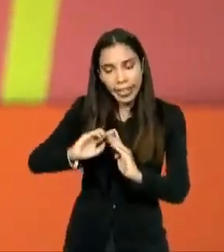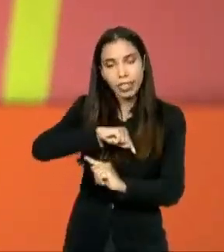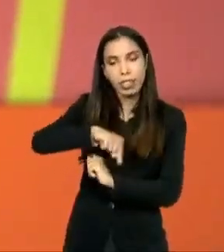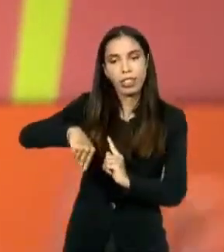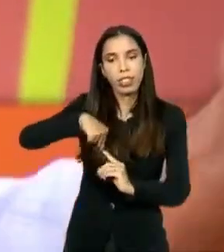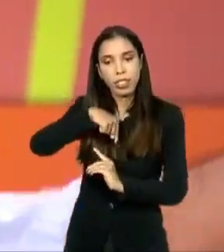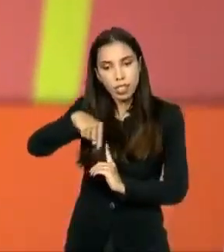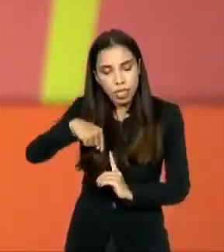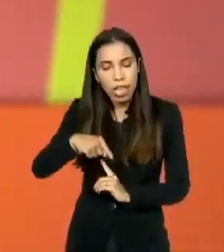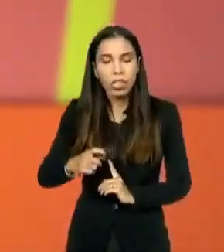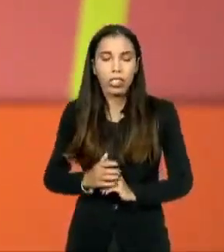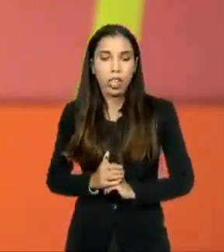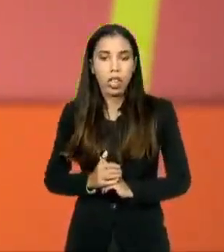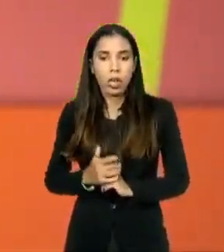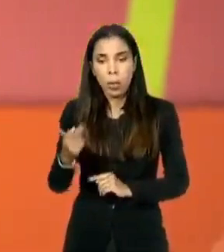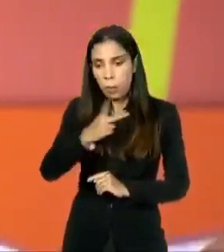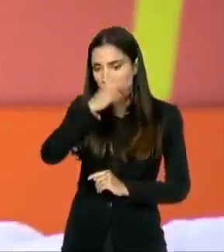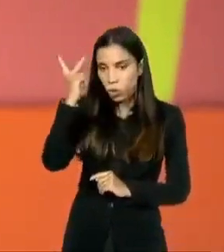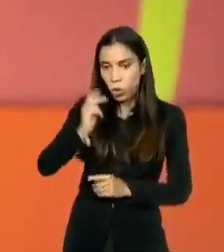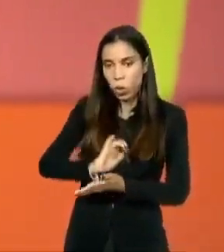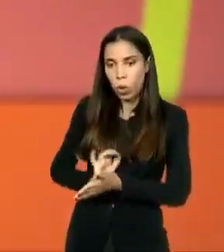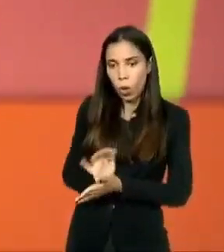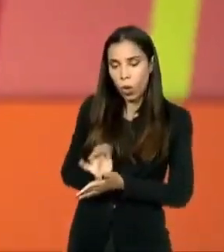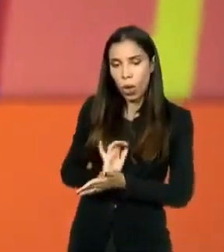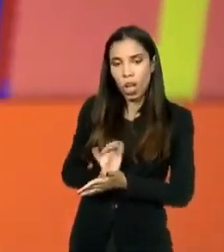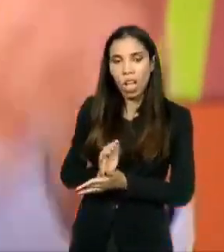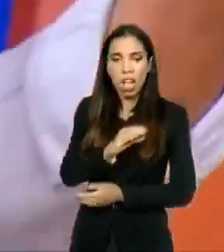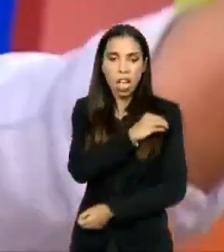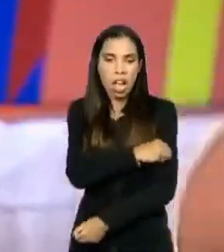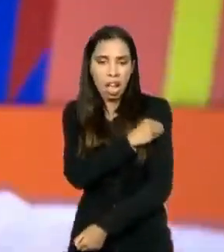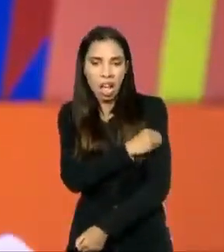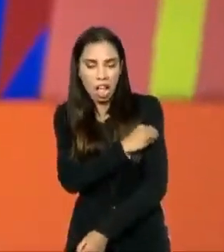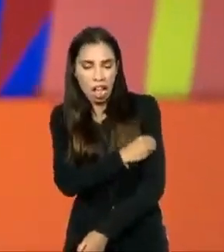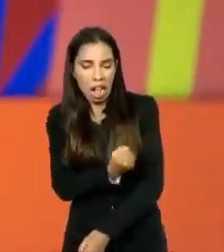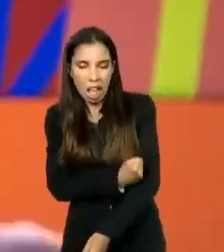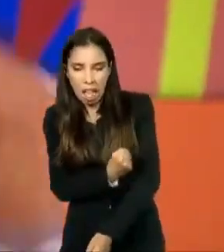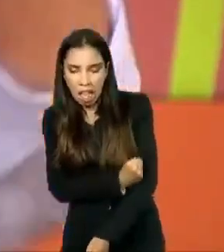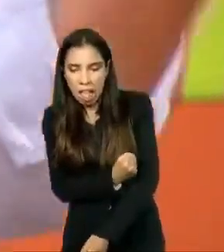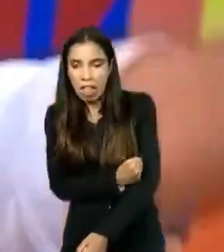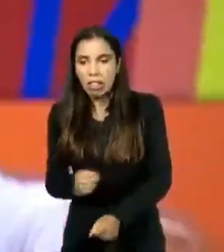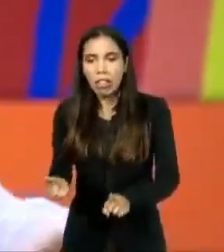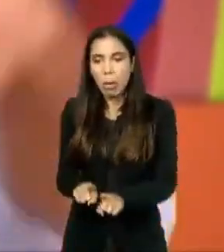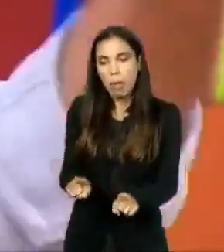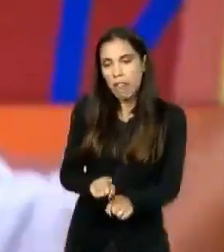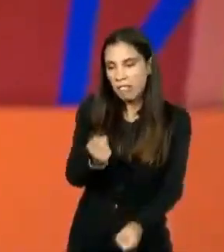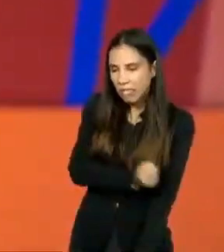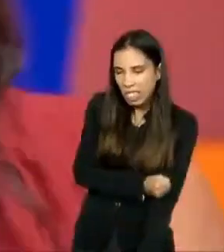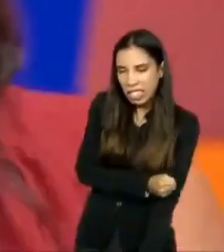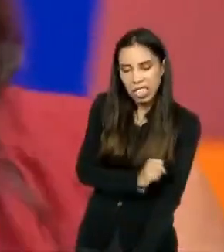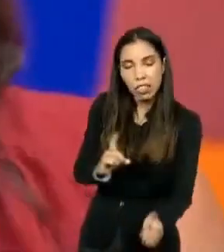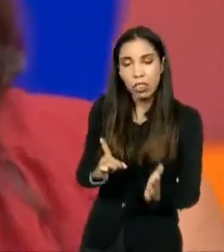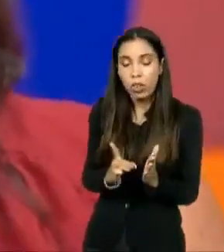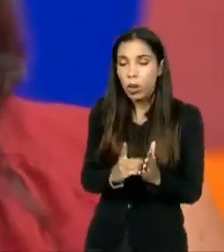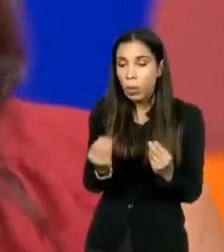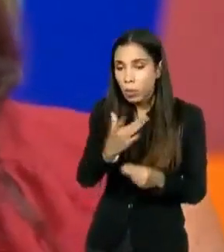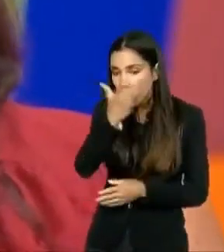pessoas, como tem essa questão do preconceito do alcoólatra, que tem um preconceito do drogado, que tem essa coisa... E muita gente